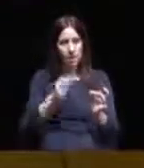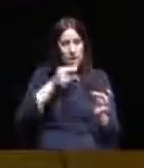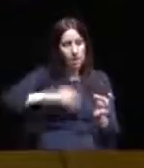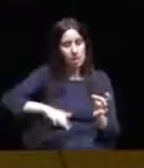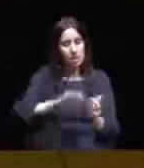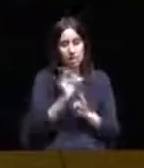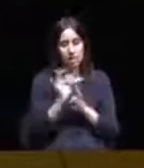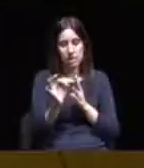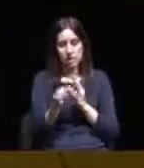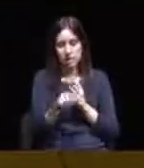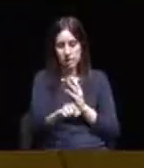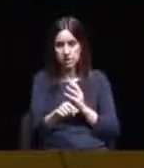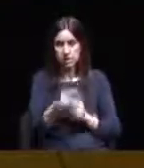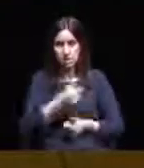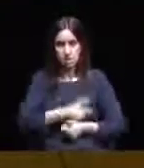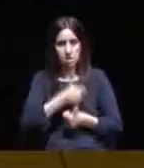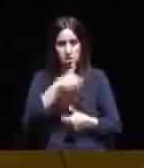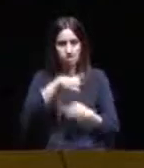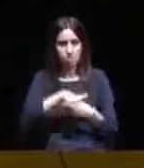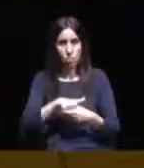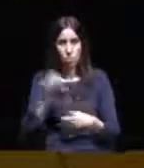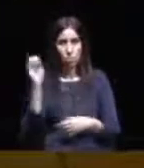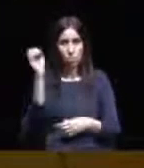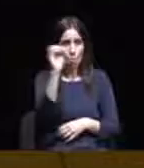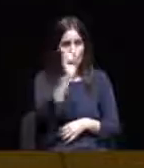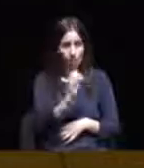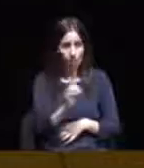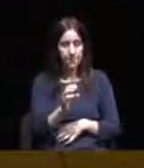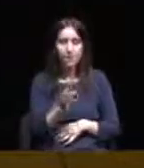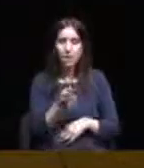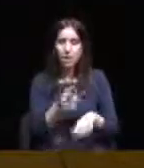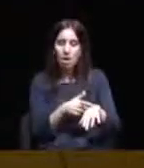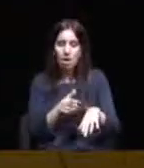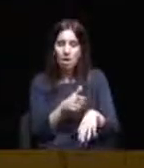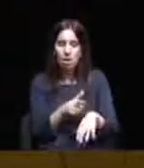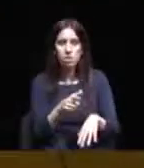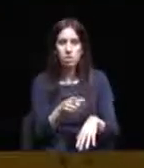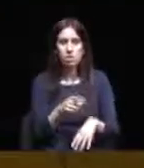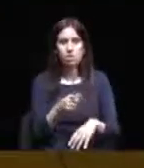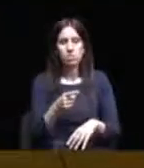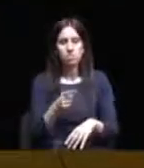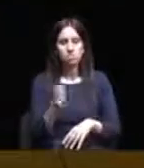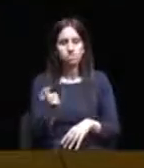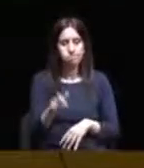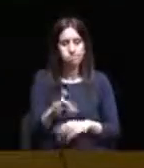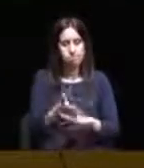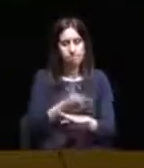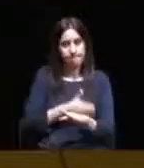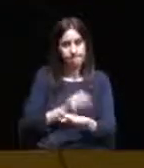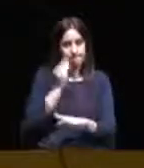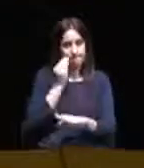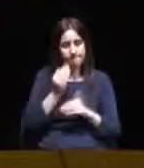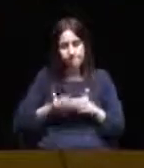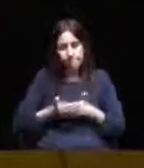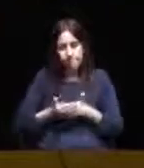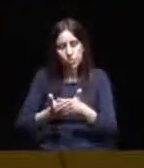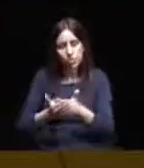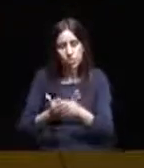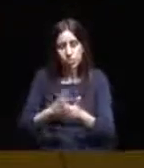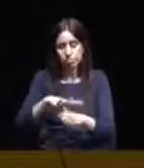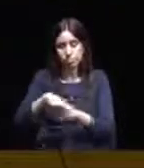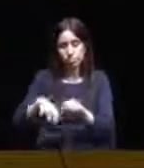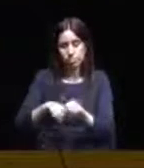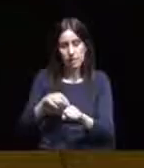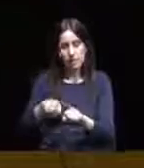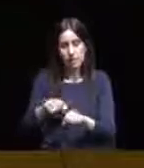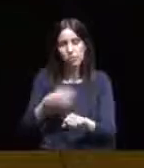terreno com aquelas características dentro da cidade. Na altura, tendo em conta todos os antecedentes do processo ruinoso da